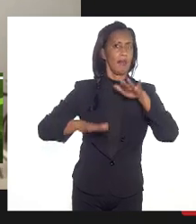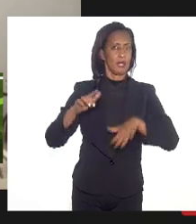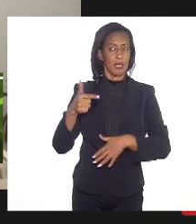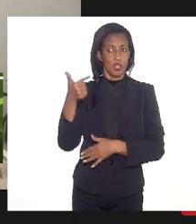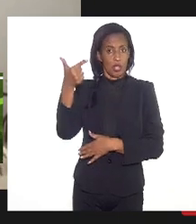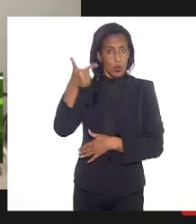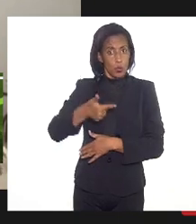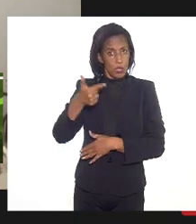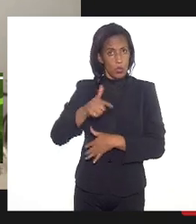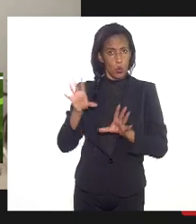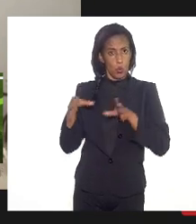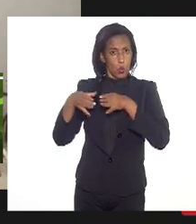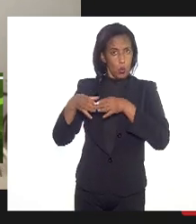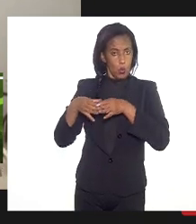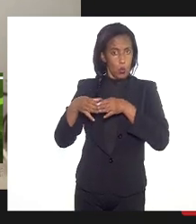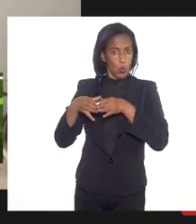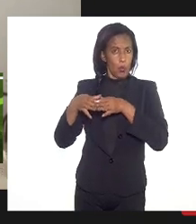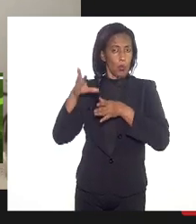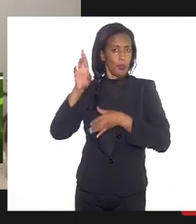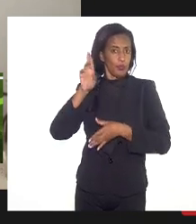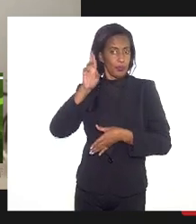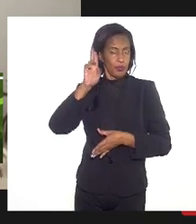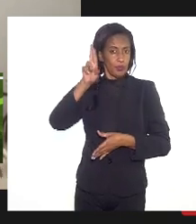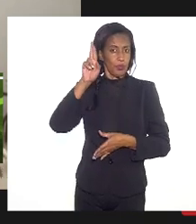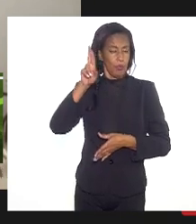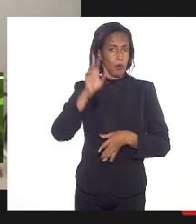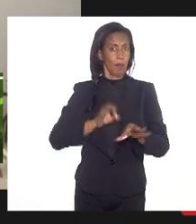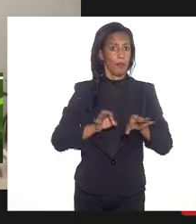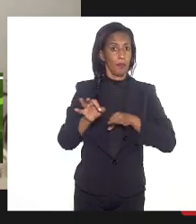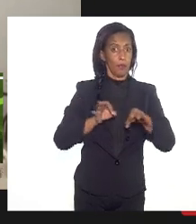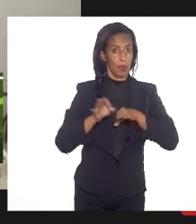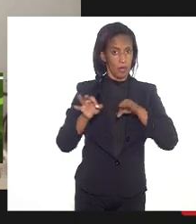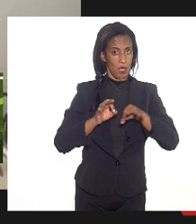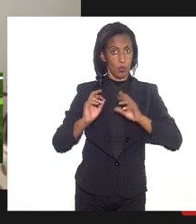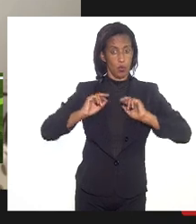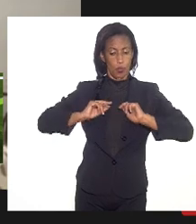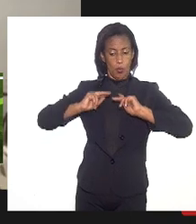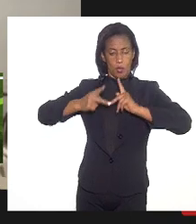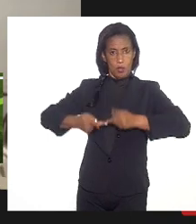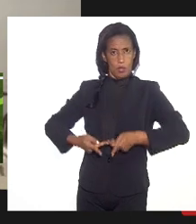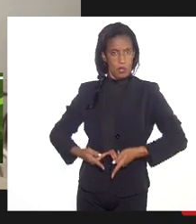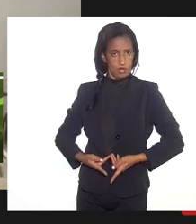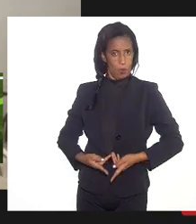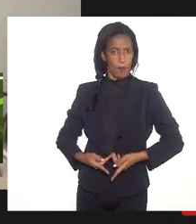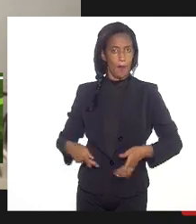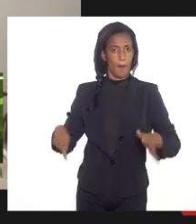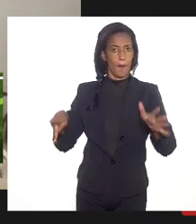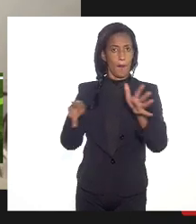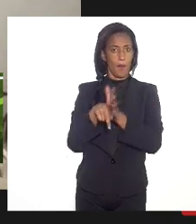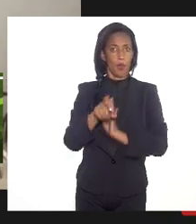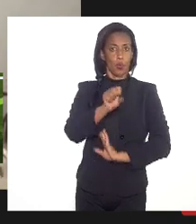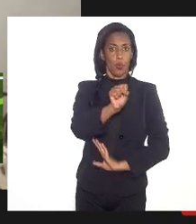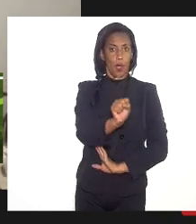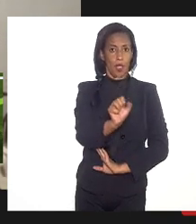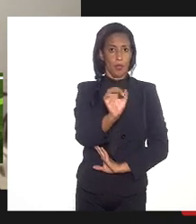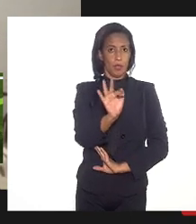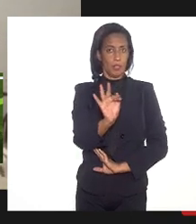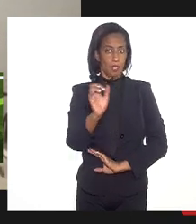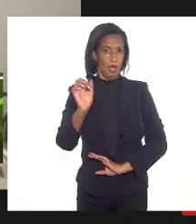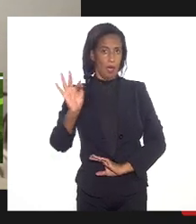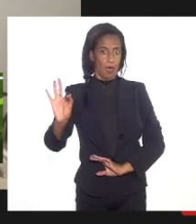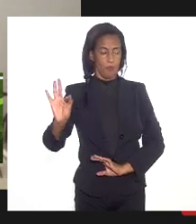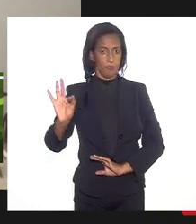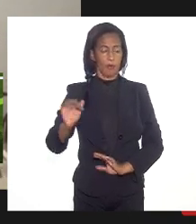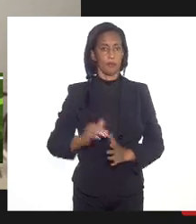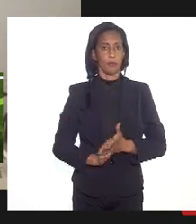fase dos grupos prioritários do Plano Nacional de imunização, por decisão do STF, apenas